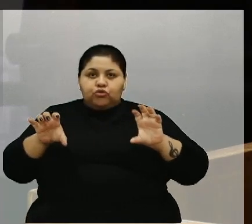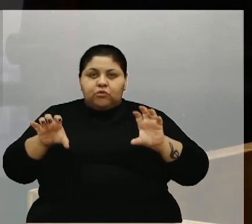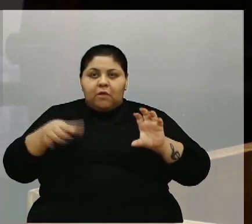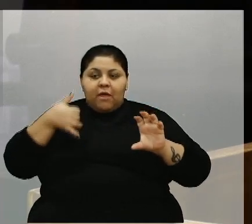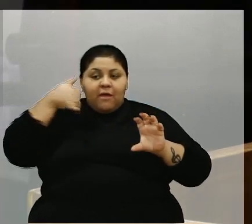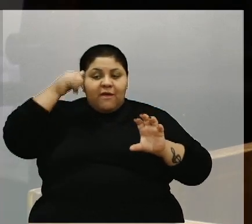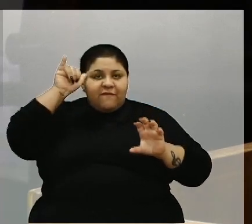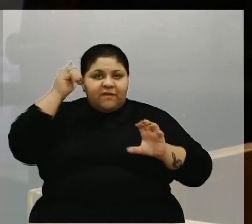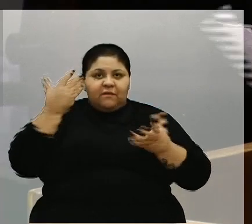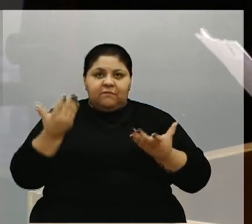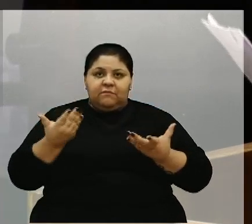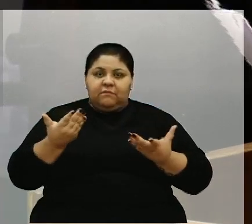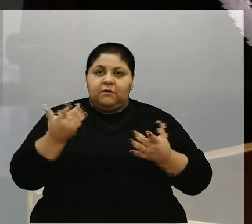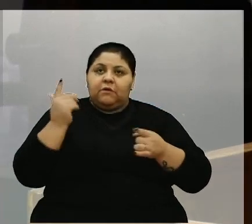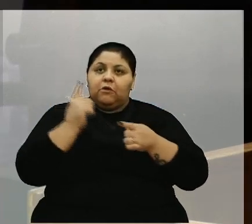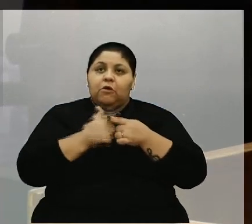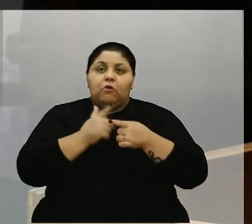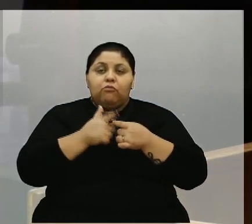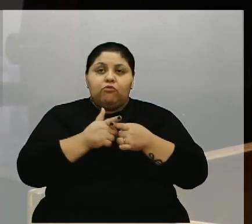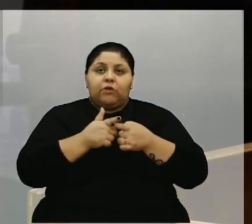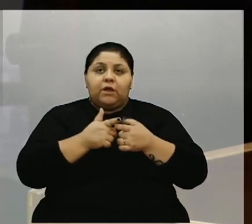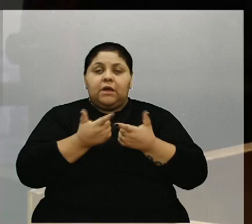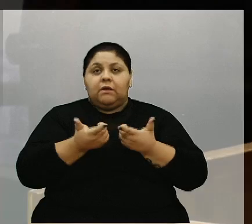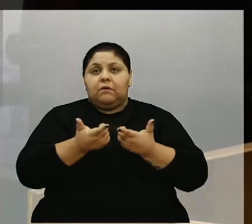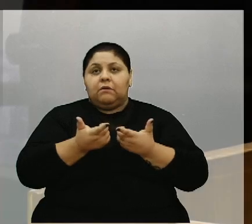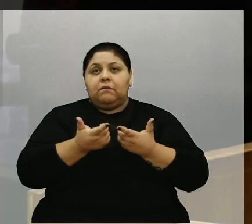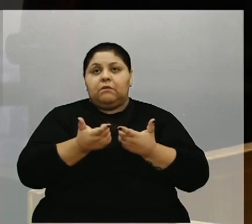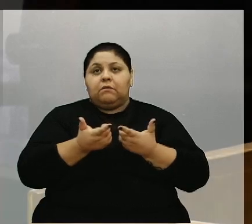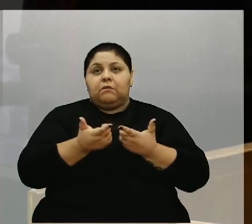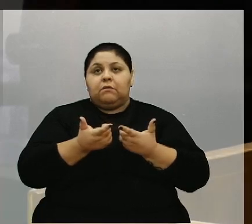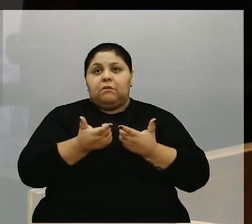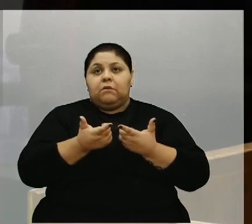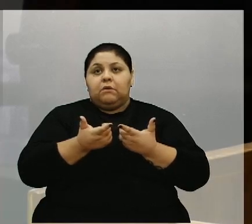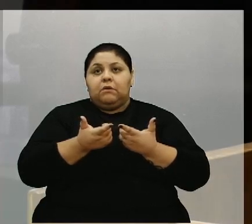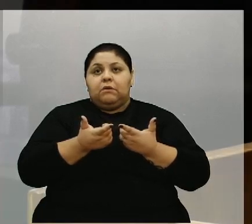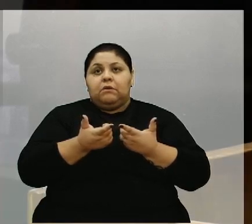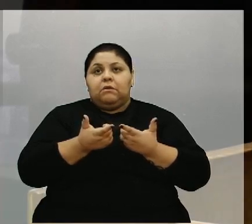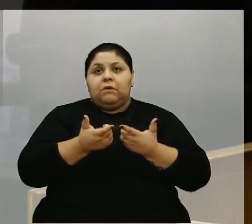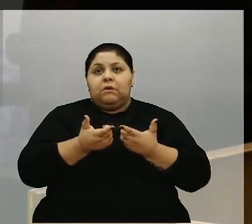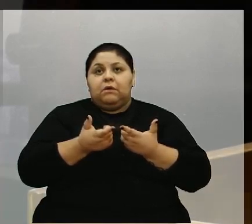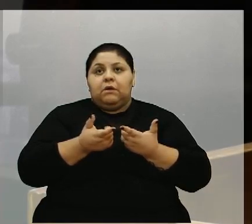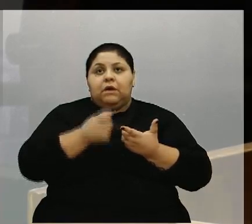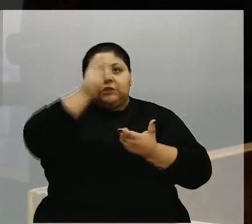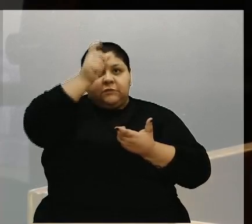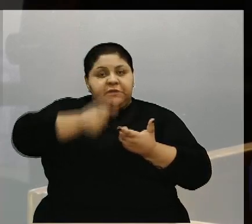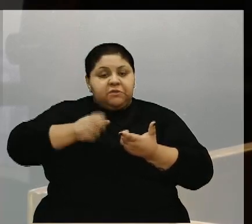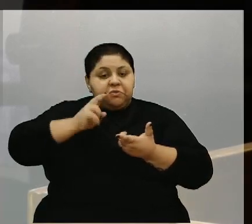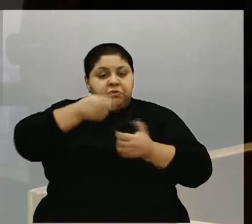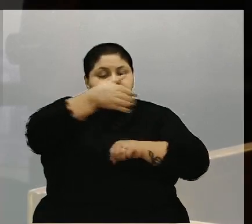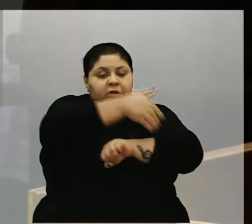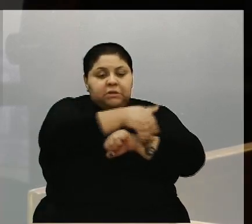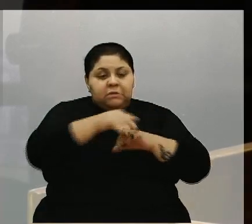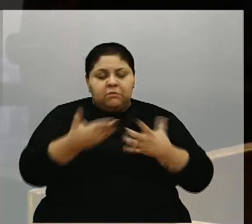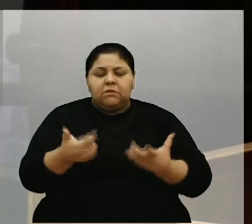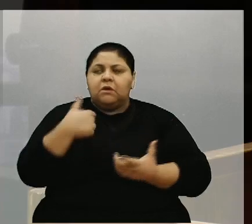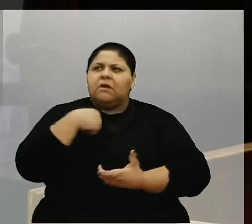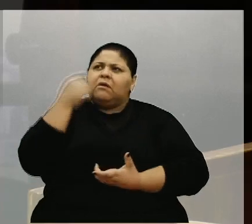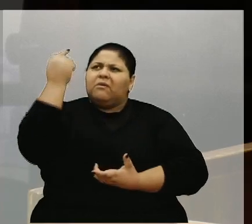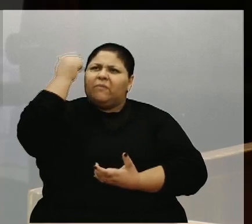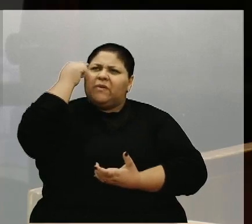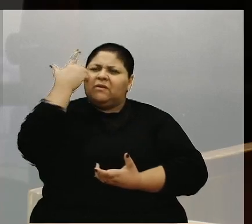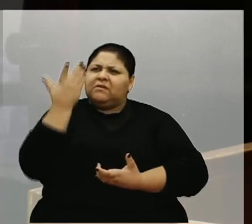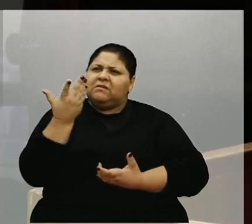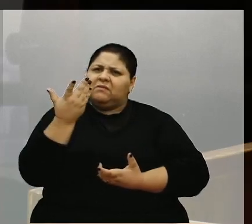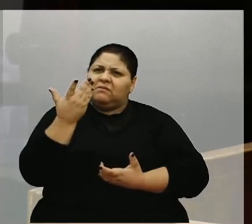evitado, a fim de evitar a permanência dessas pessoas na rua. E aí eu fico pensando, porque há